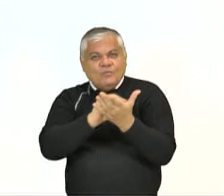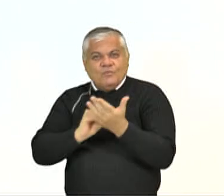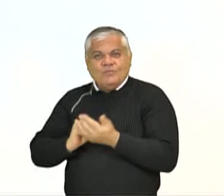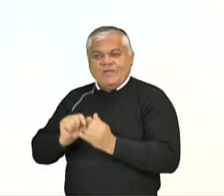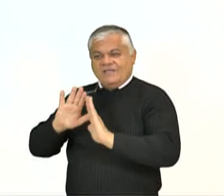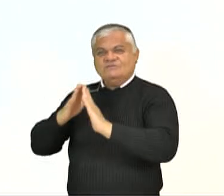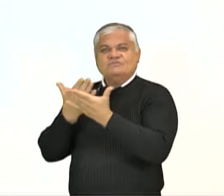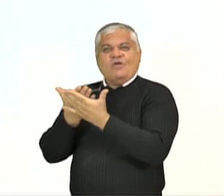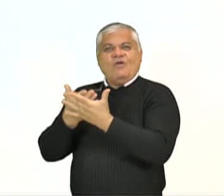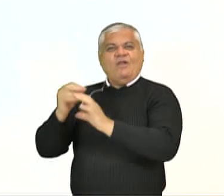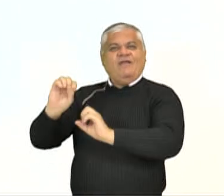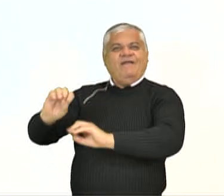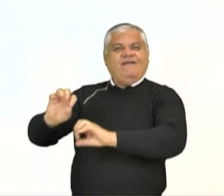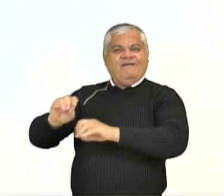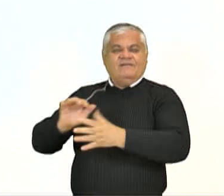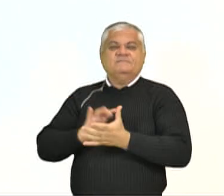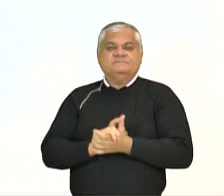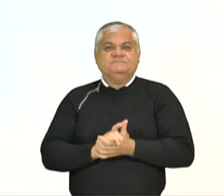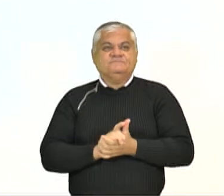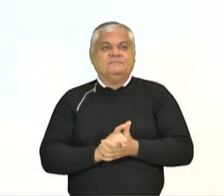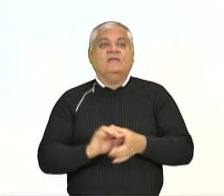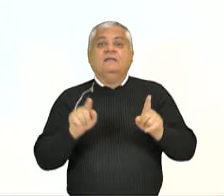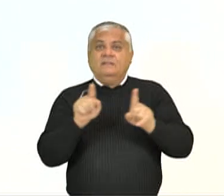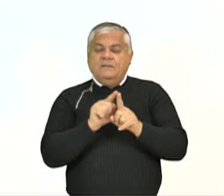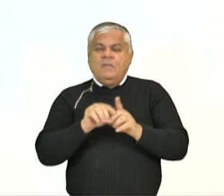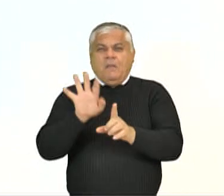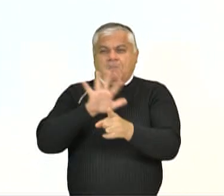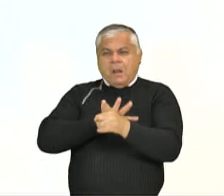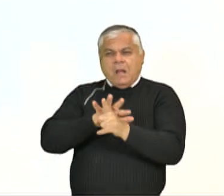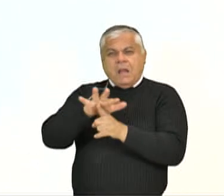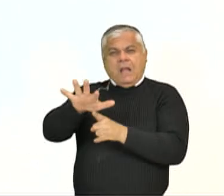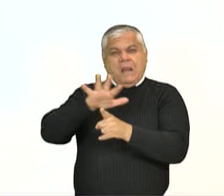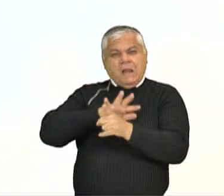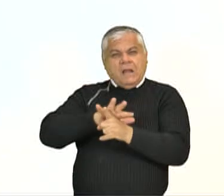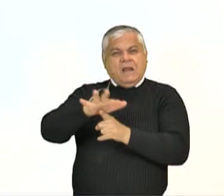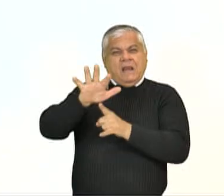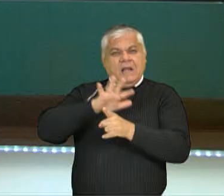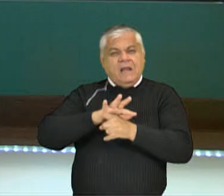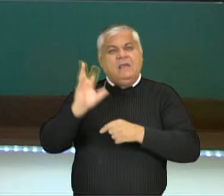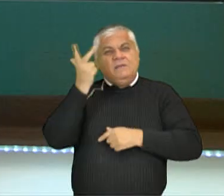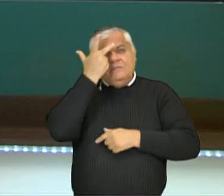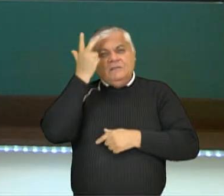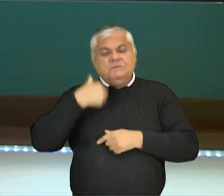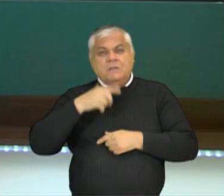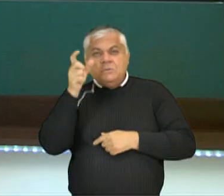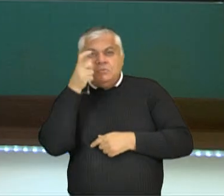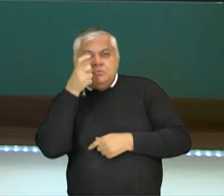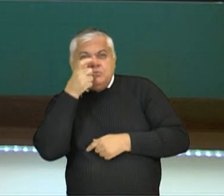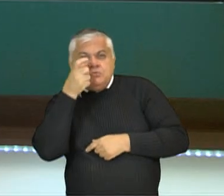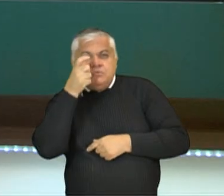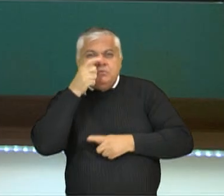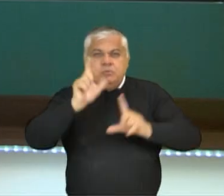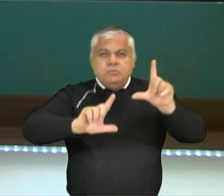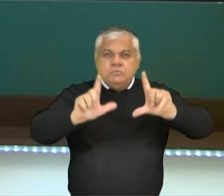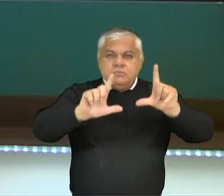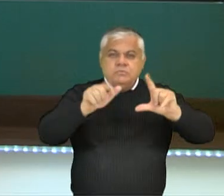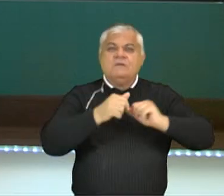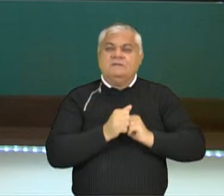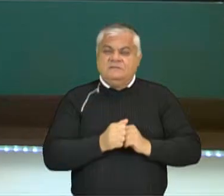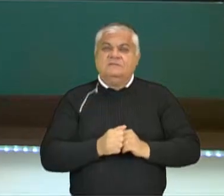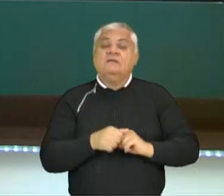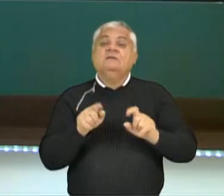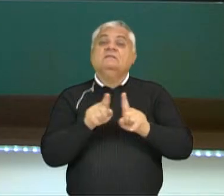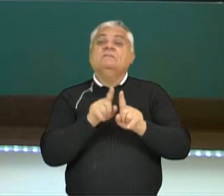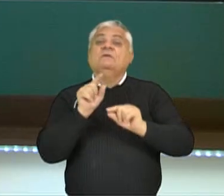sonho. Massificação, então muita gente falando daquilo, muita gente assistindo, né? E a espetacularização,